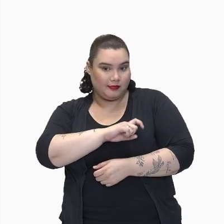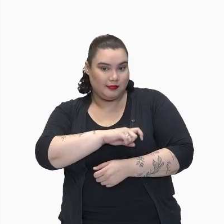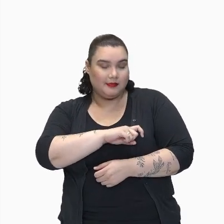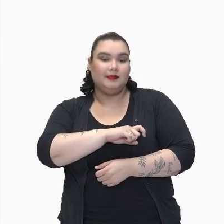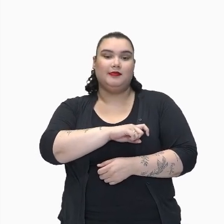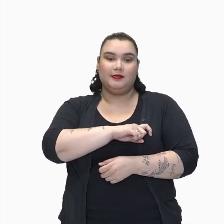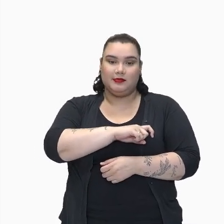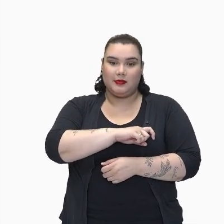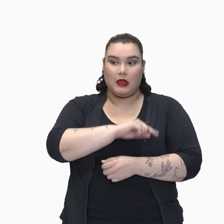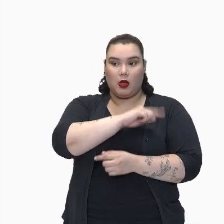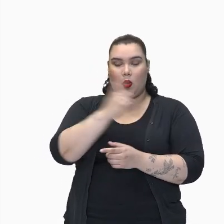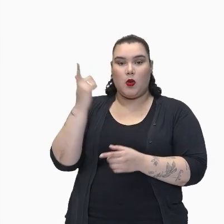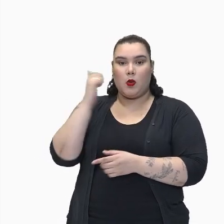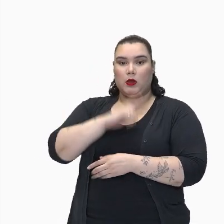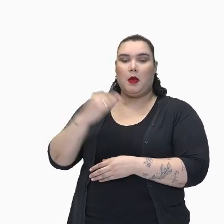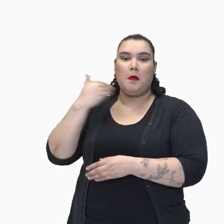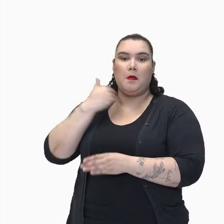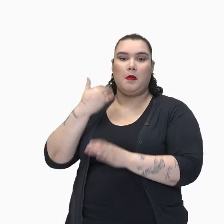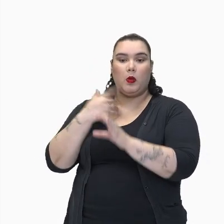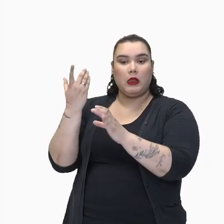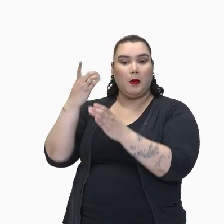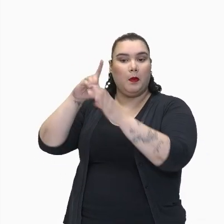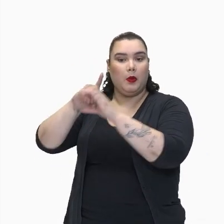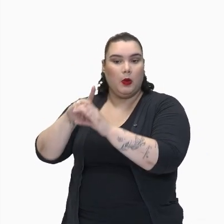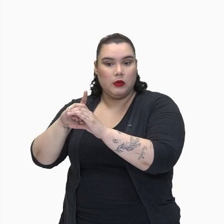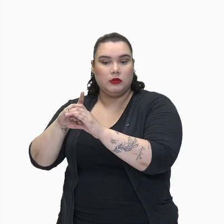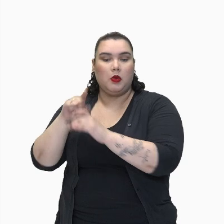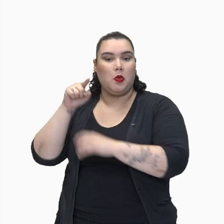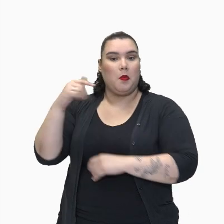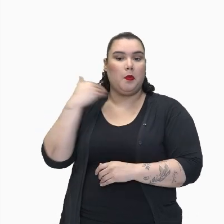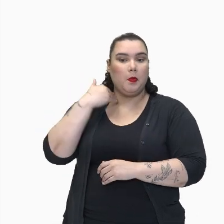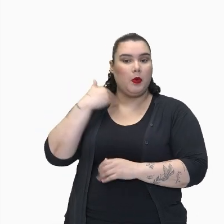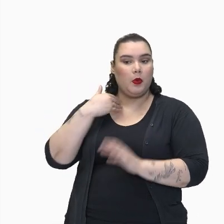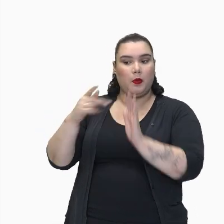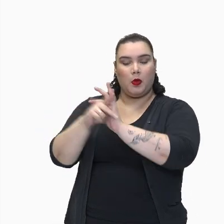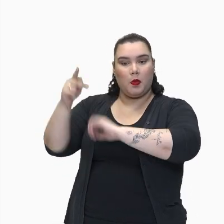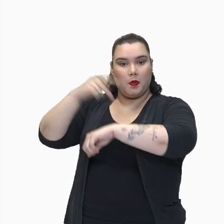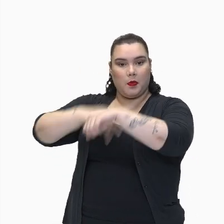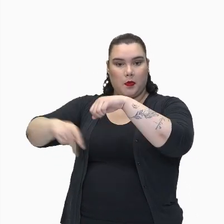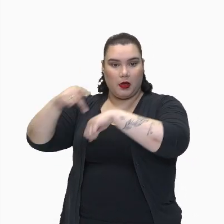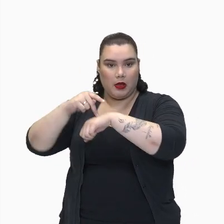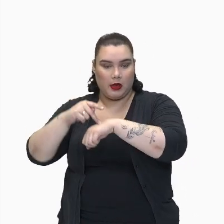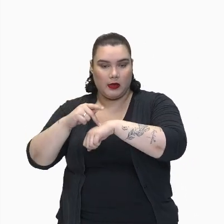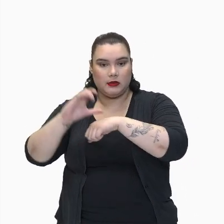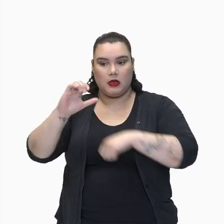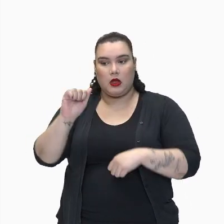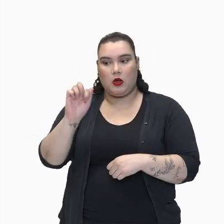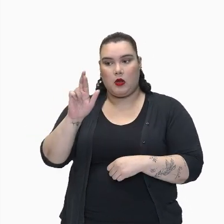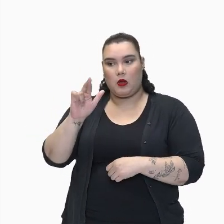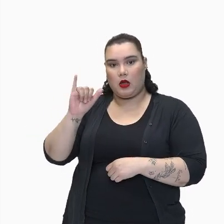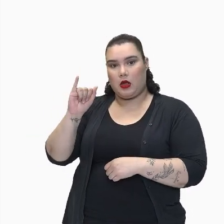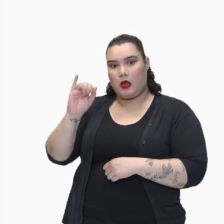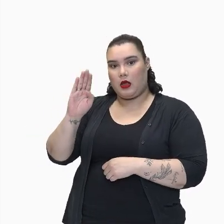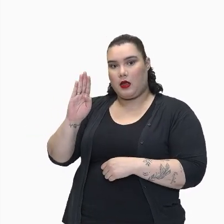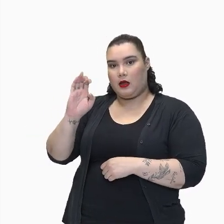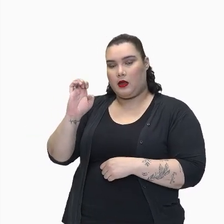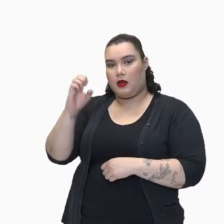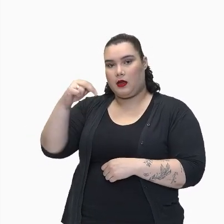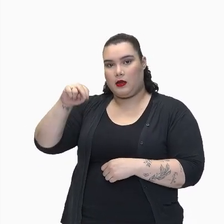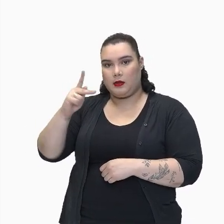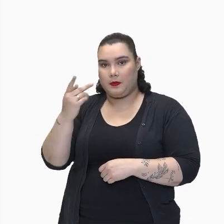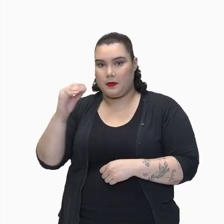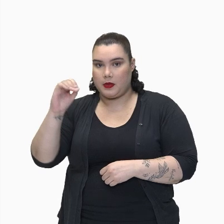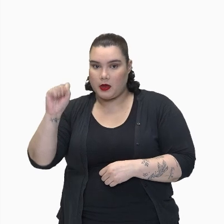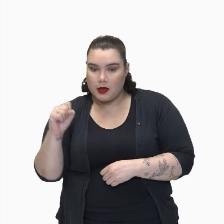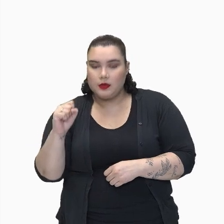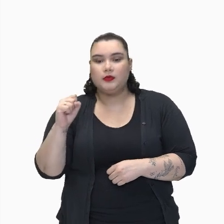conseguir depositar esse dinheiro lá num dos bancos dos paraísos fiscais daquela região dos países